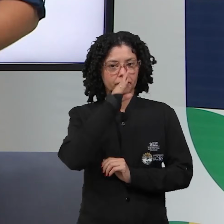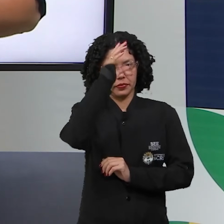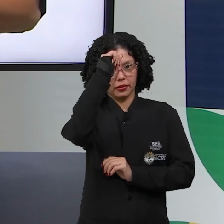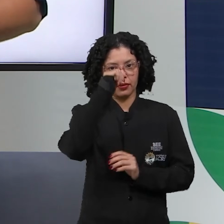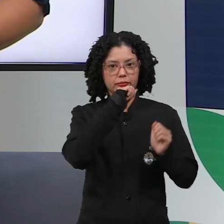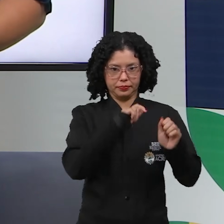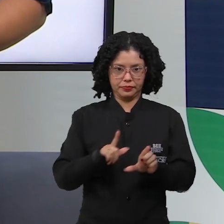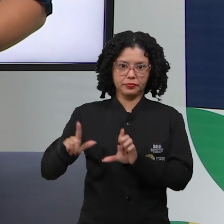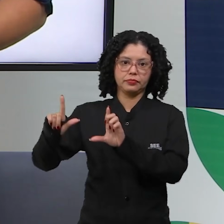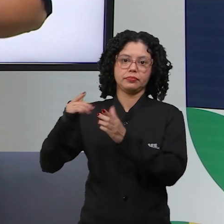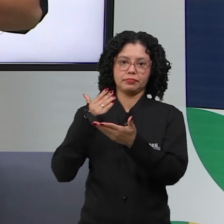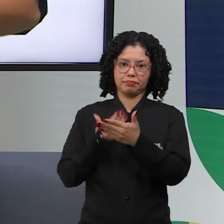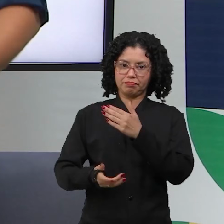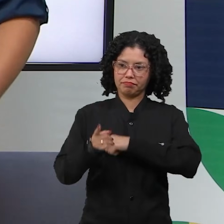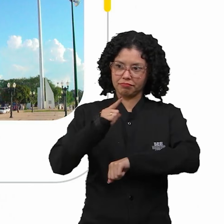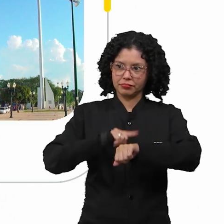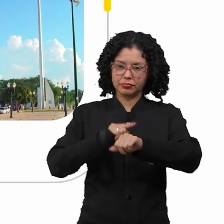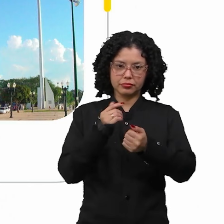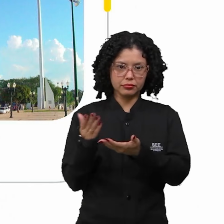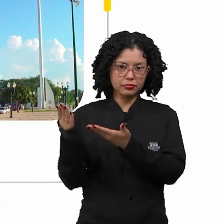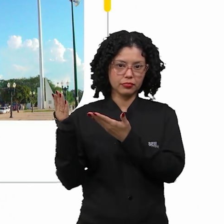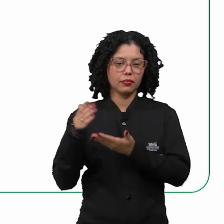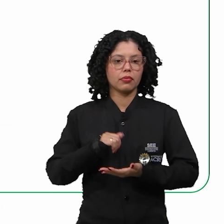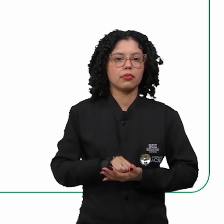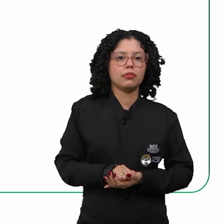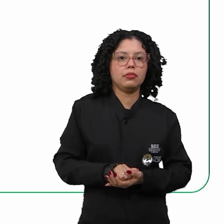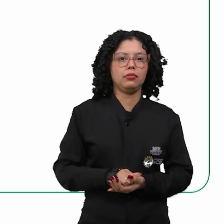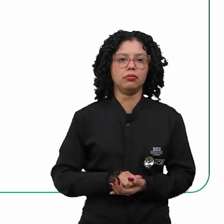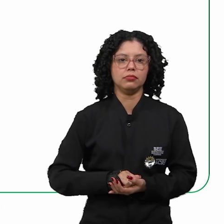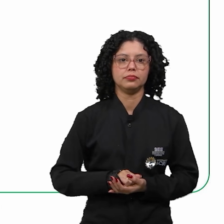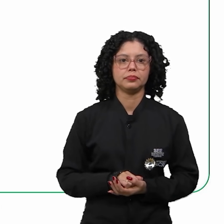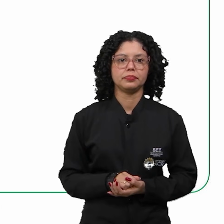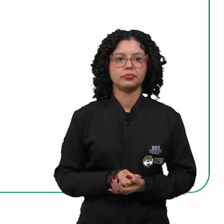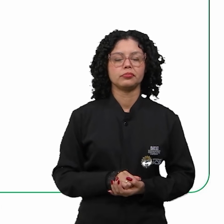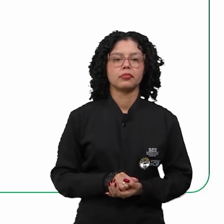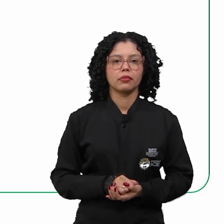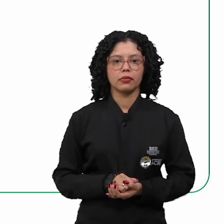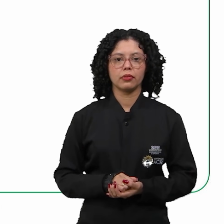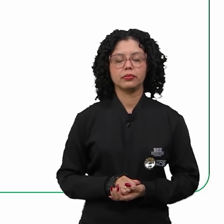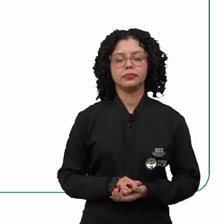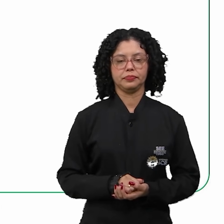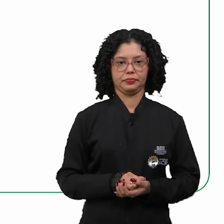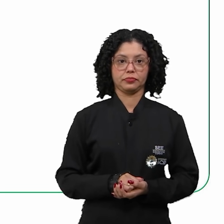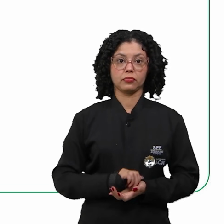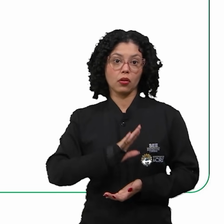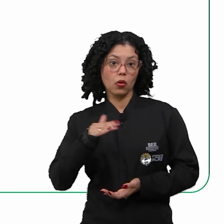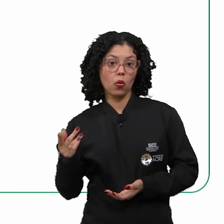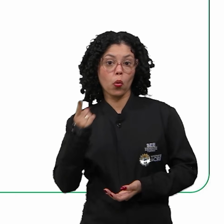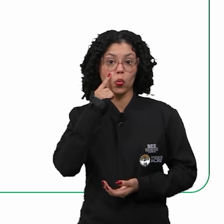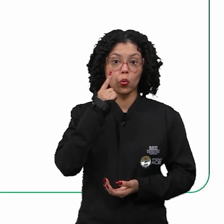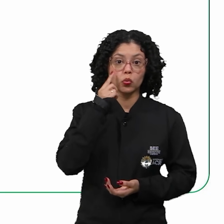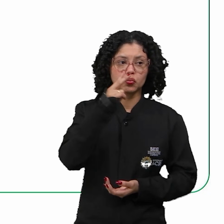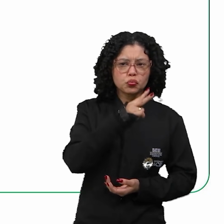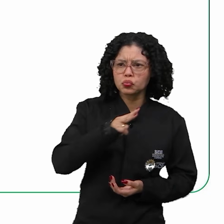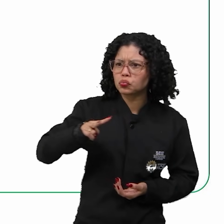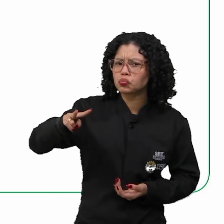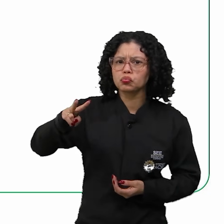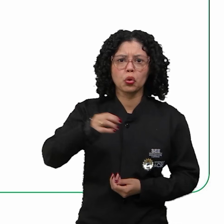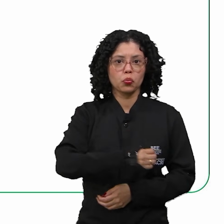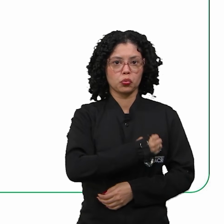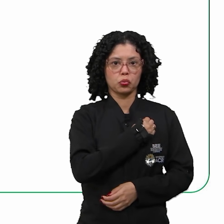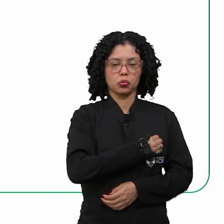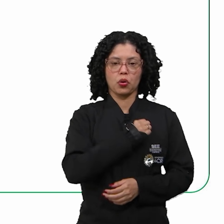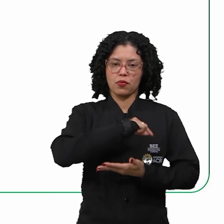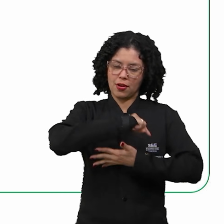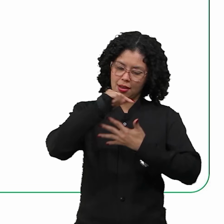aprenda. Sem perder tempo, vamos para a nossa aula de hoje. Vamos lá. Quando olhamos ao nosso redor, percebemos a